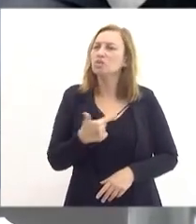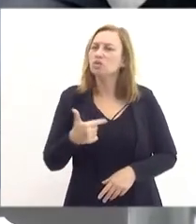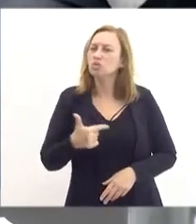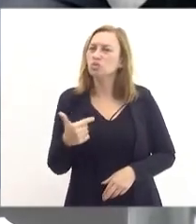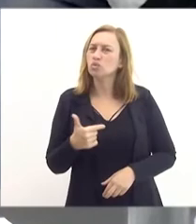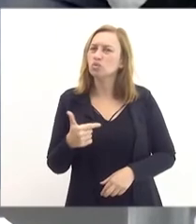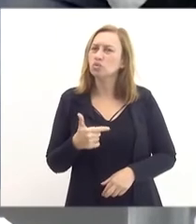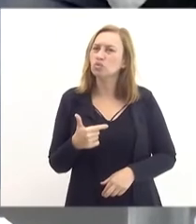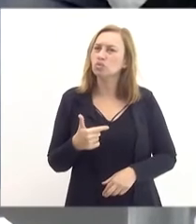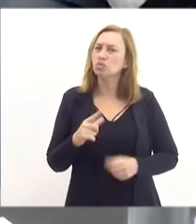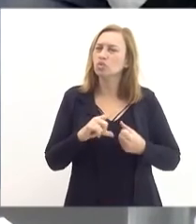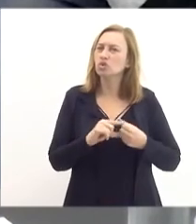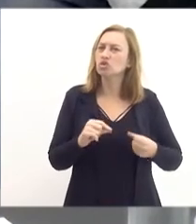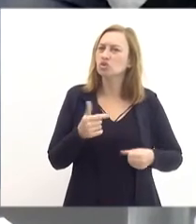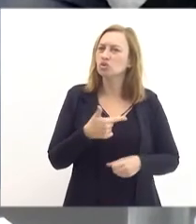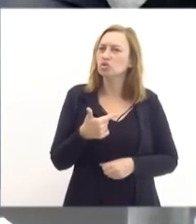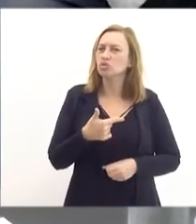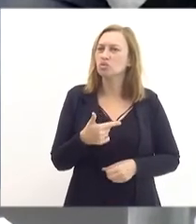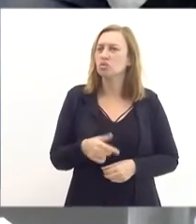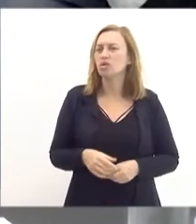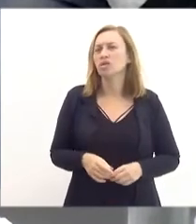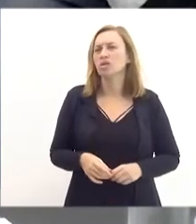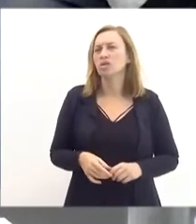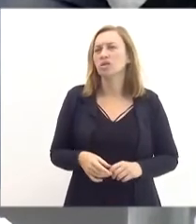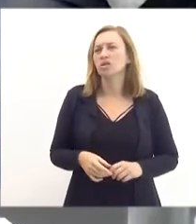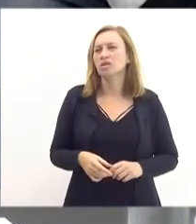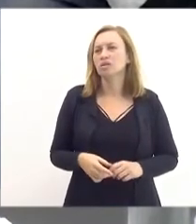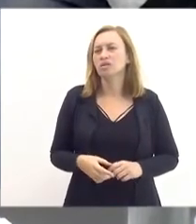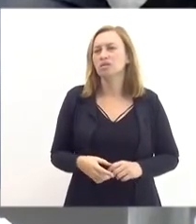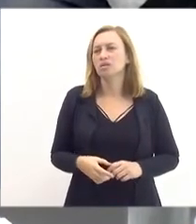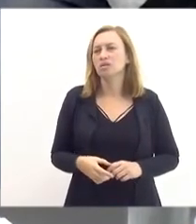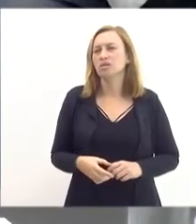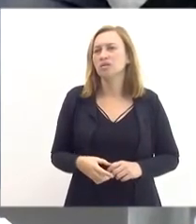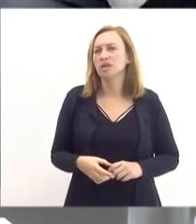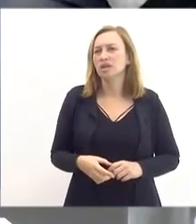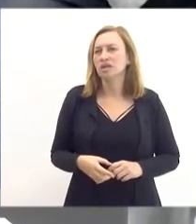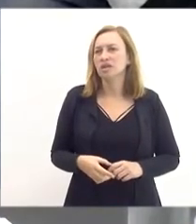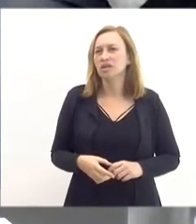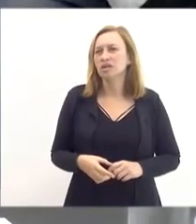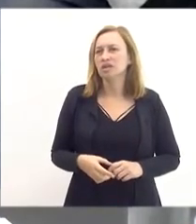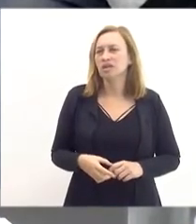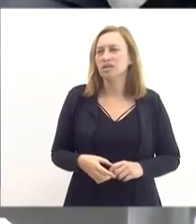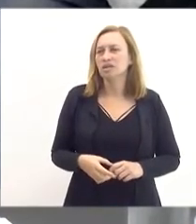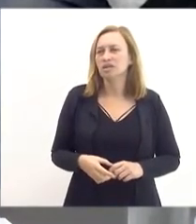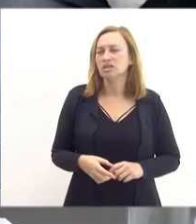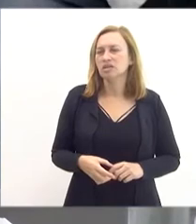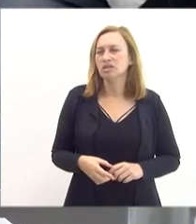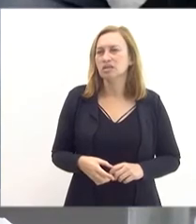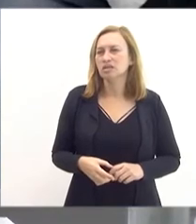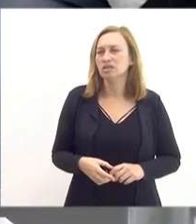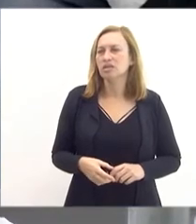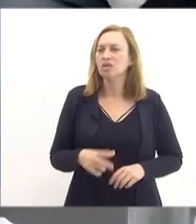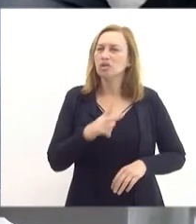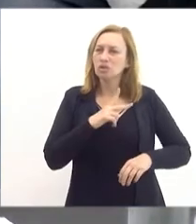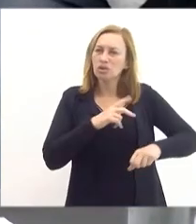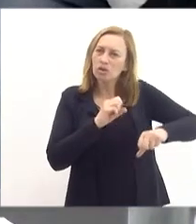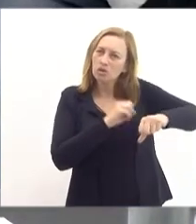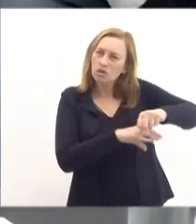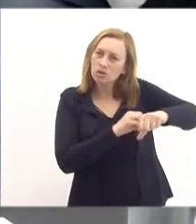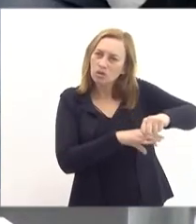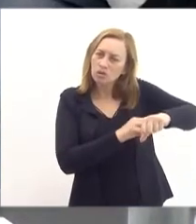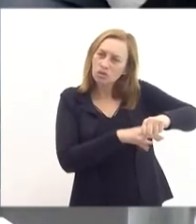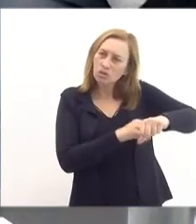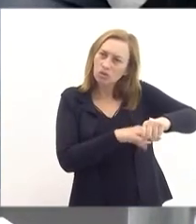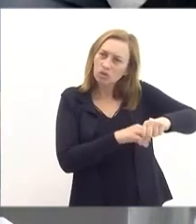é quanto ao artigo 2º, que prevê que os rendimentos provenientes de aplicação financeira do próprio fundo, e aí vem discriminando em título de investimento a